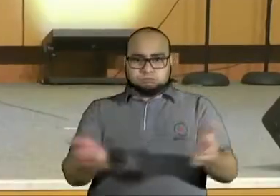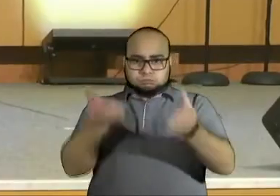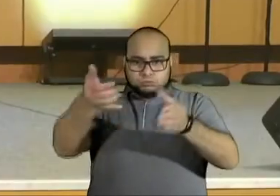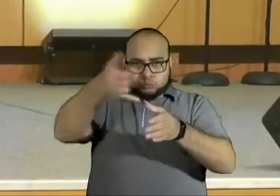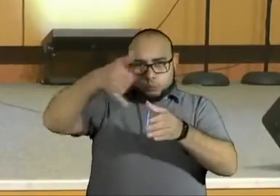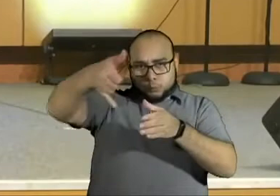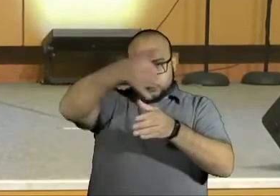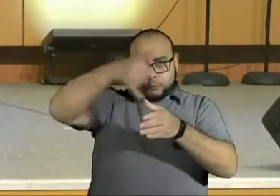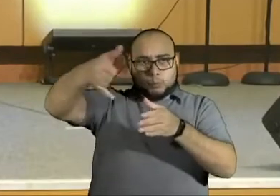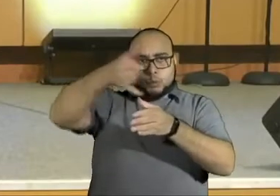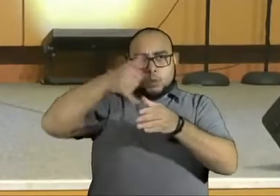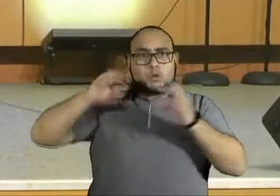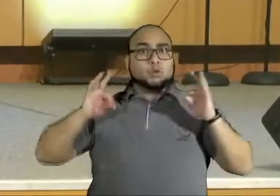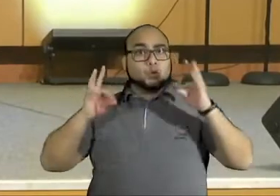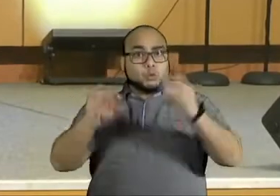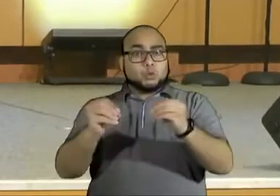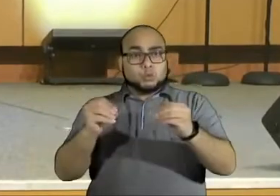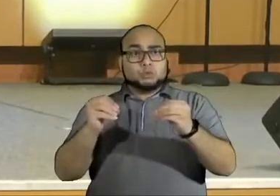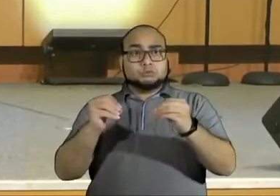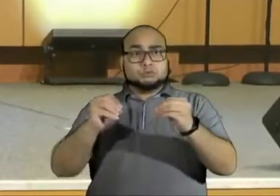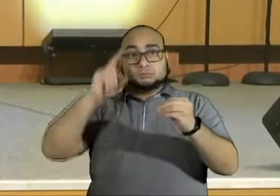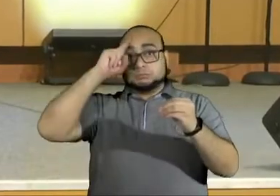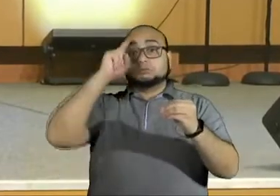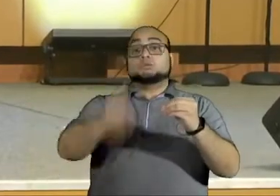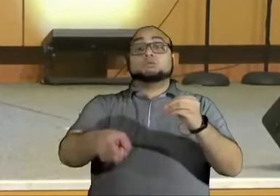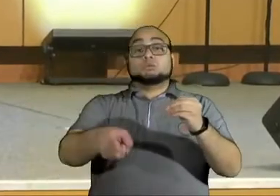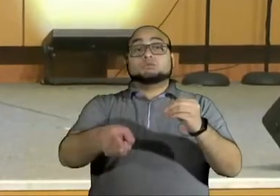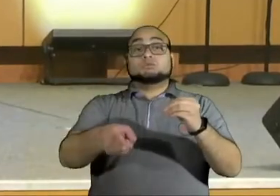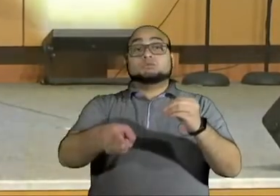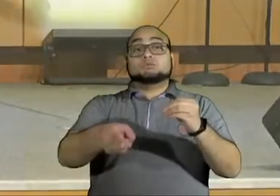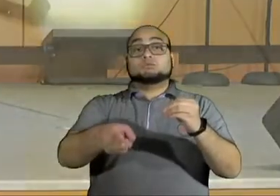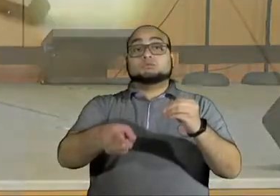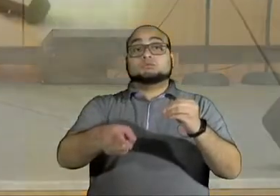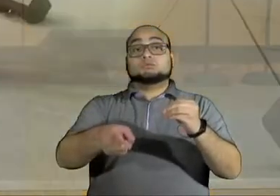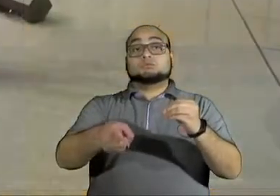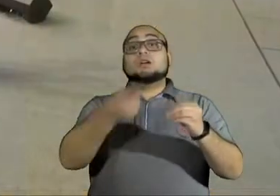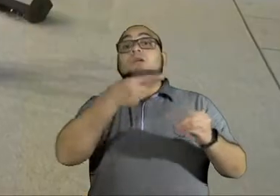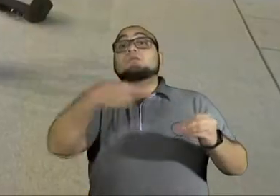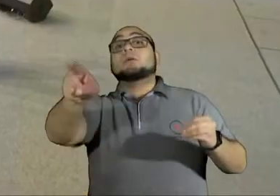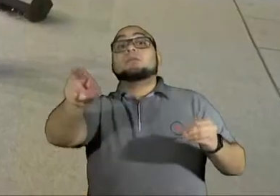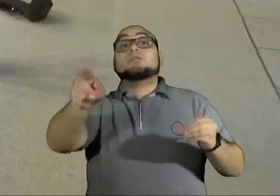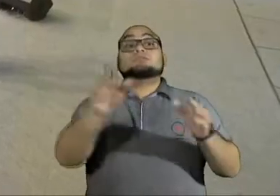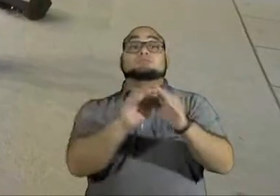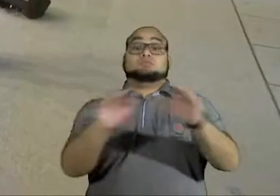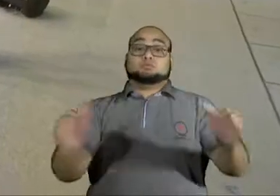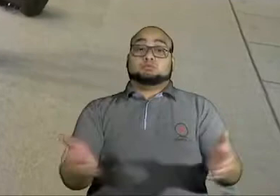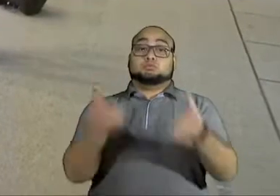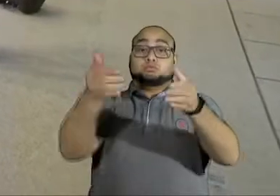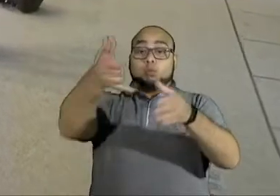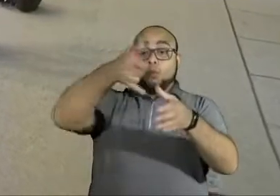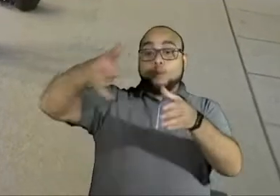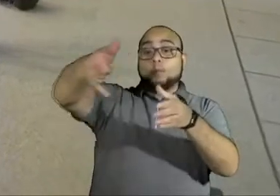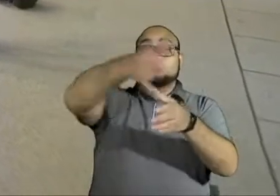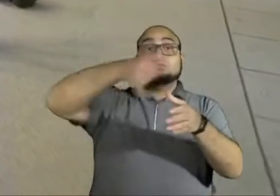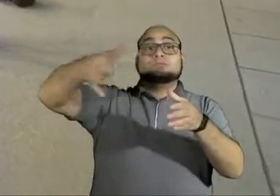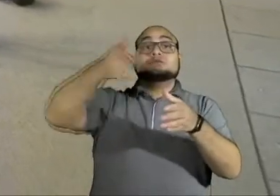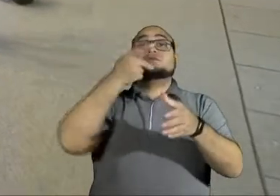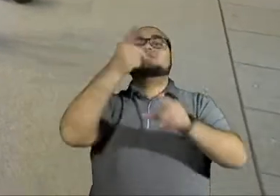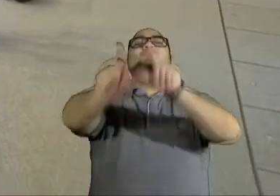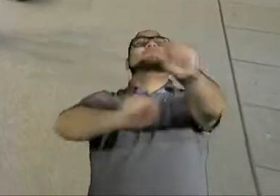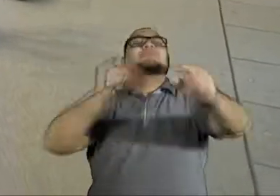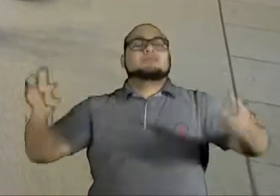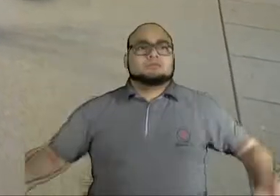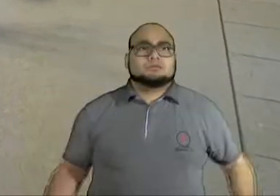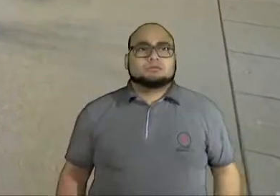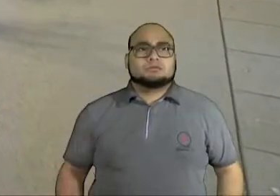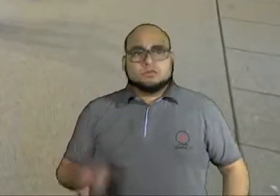disse: derrama. Palavra de ordem, verbo imperativo. Ele disse: vai e derrama. Sabe o que ele está dizendo? Ele está dizendo, vai